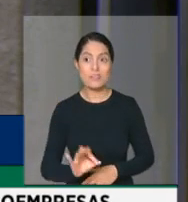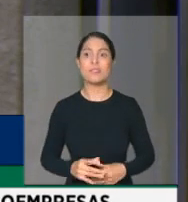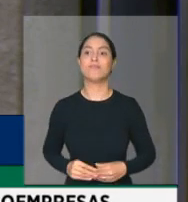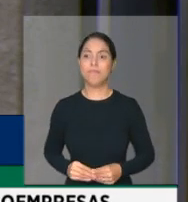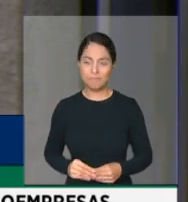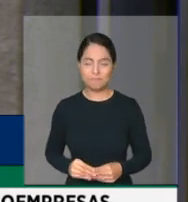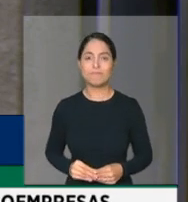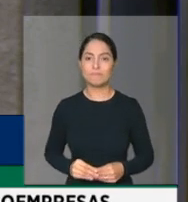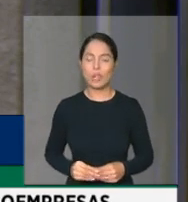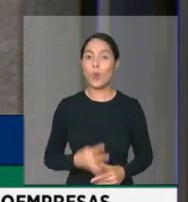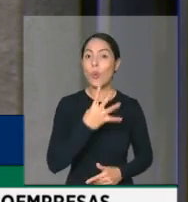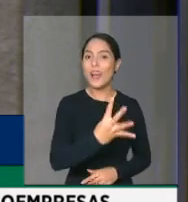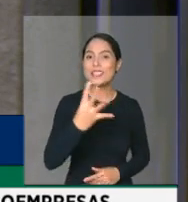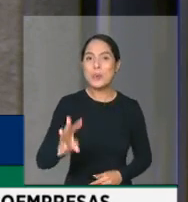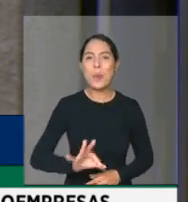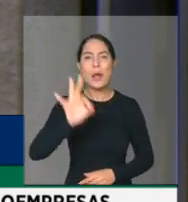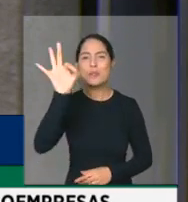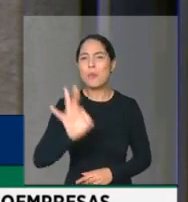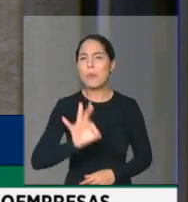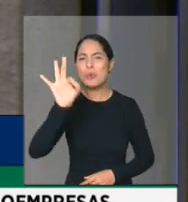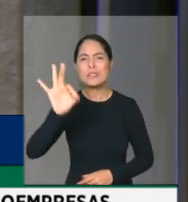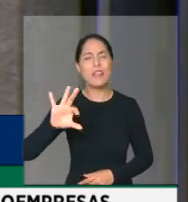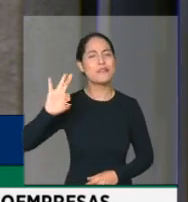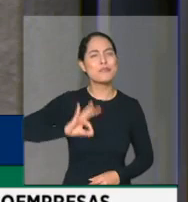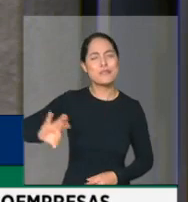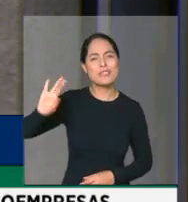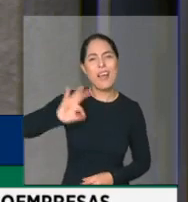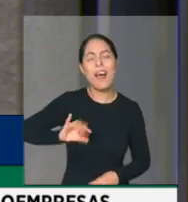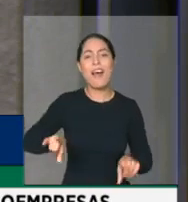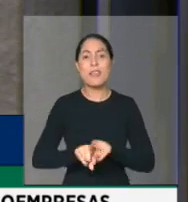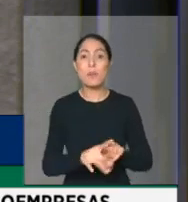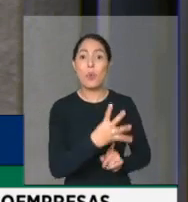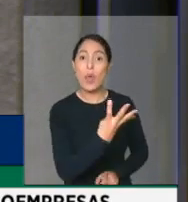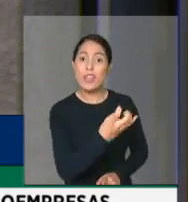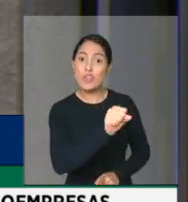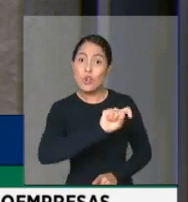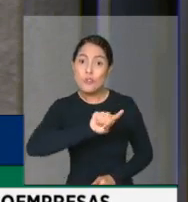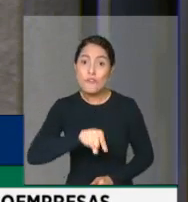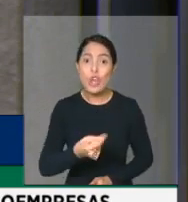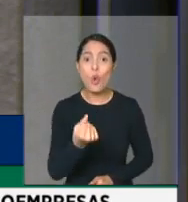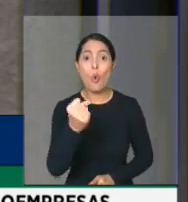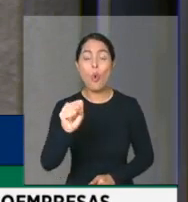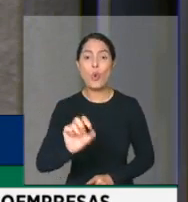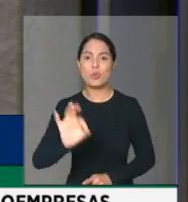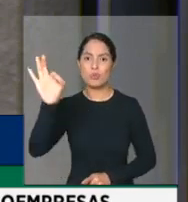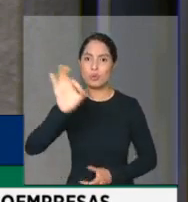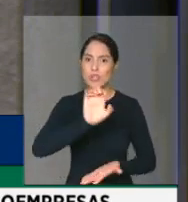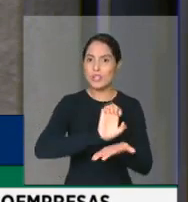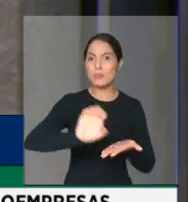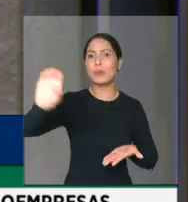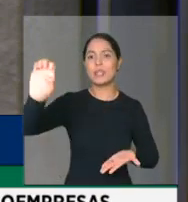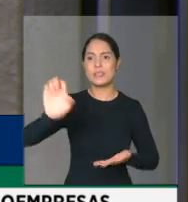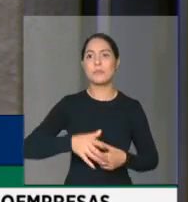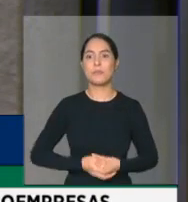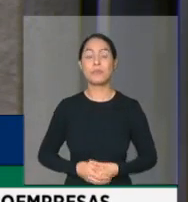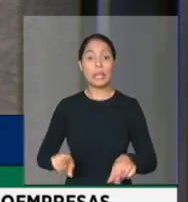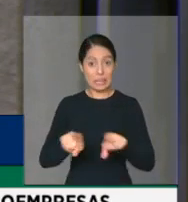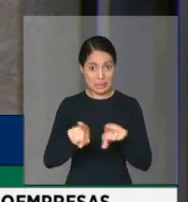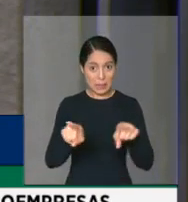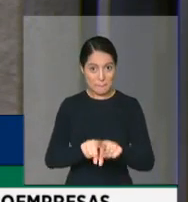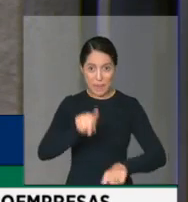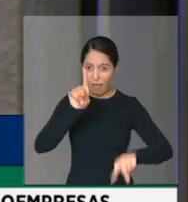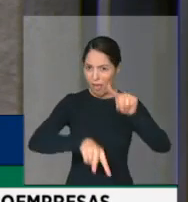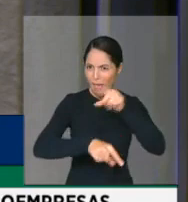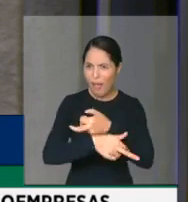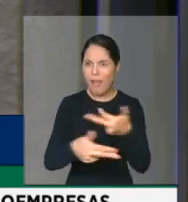99%. 44% da massa salarial e 40,8% das empresas exportadoras. Foi responsável ainda pela